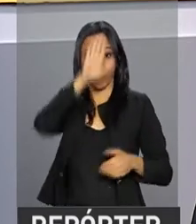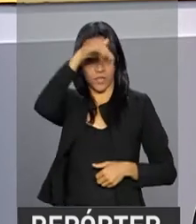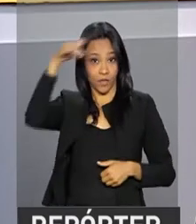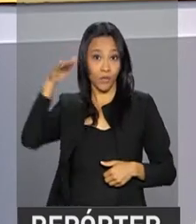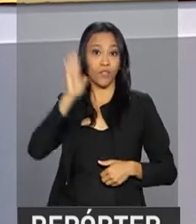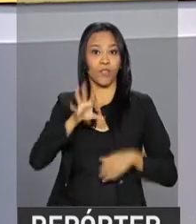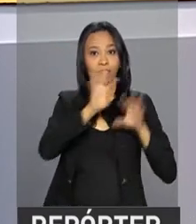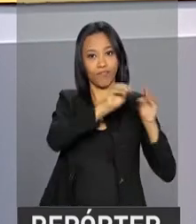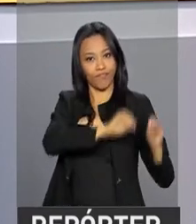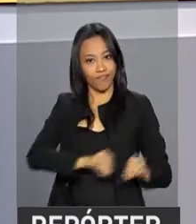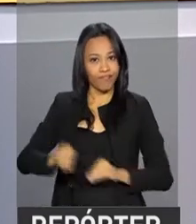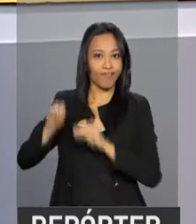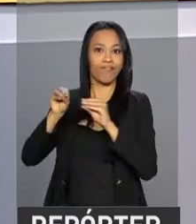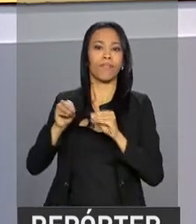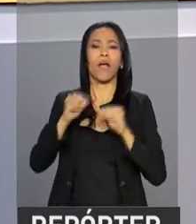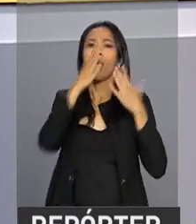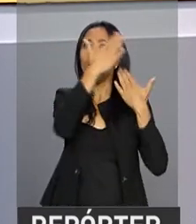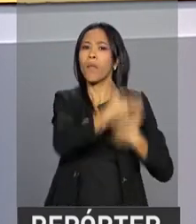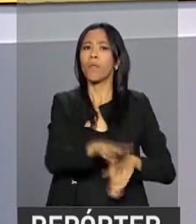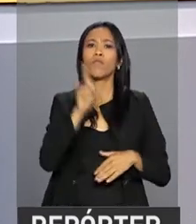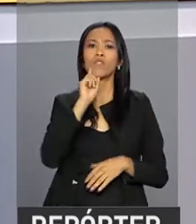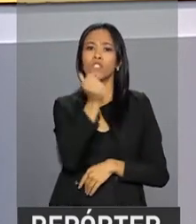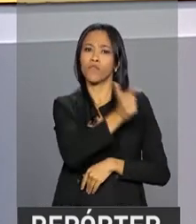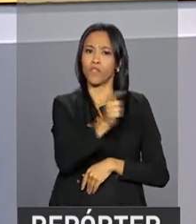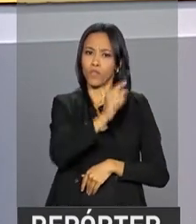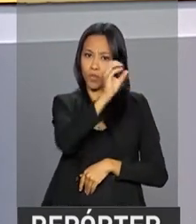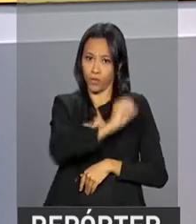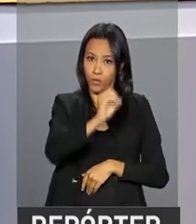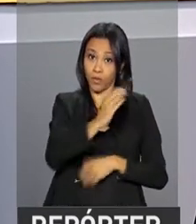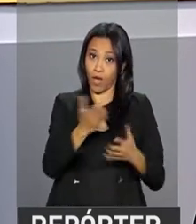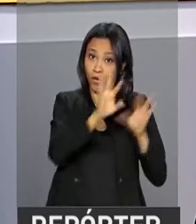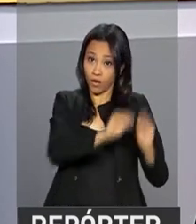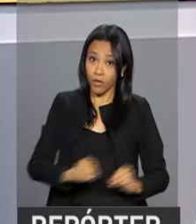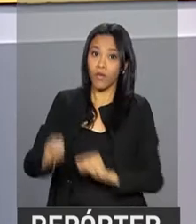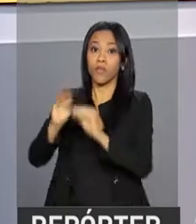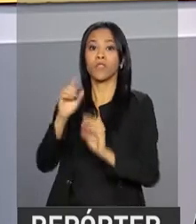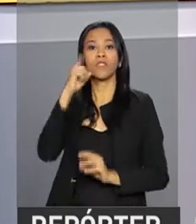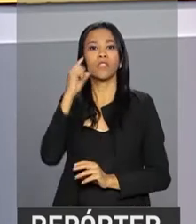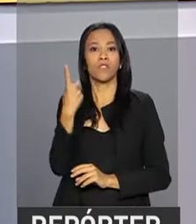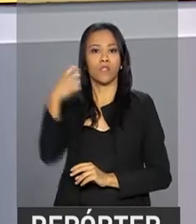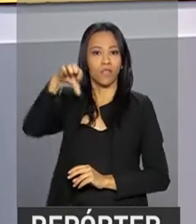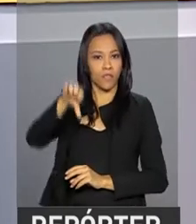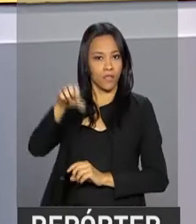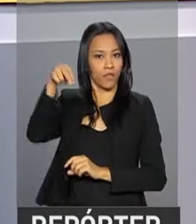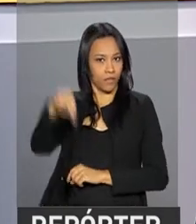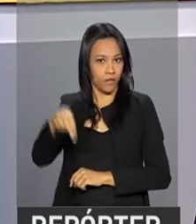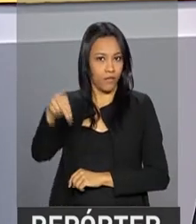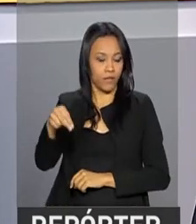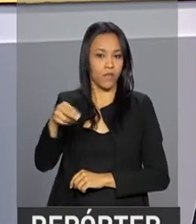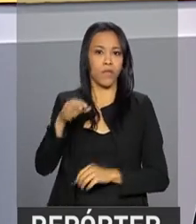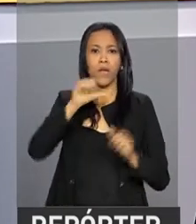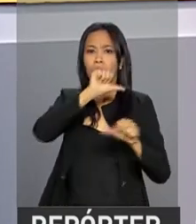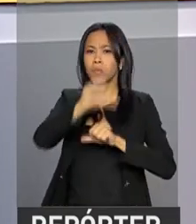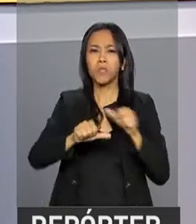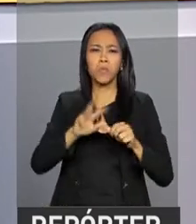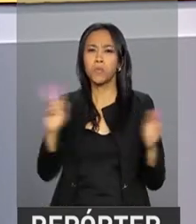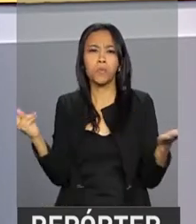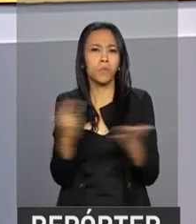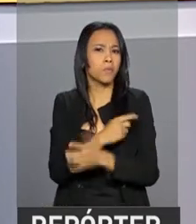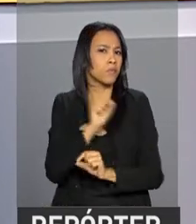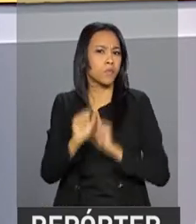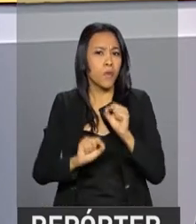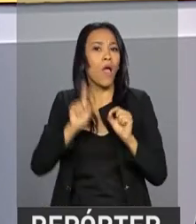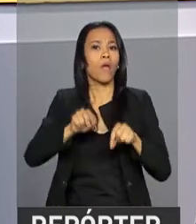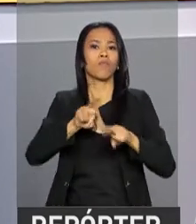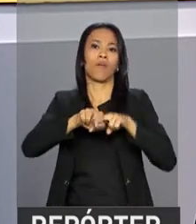foi adiada. A prova, que seria no dia 22 de outubro, agora será aplicada em 19 de novembro. A mudança foi por conta